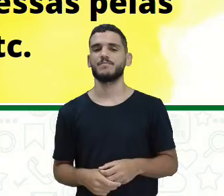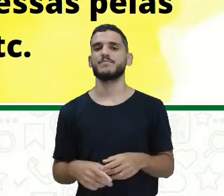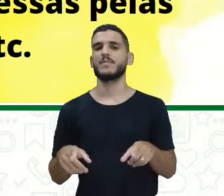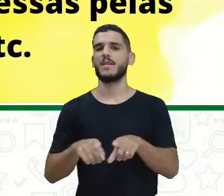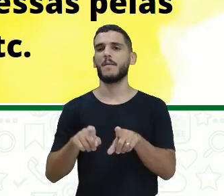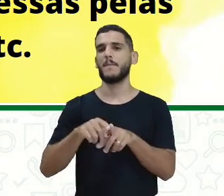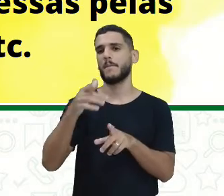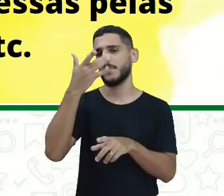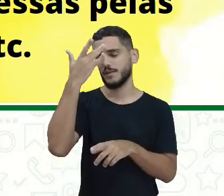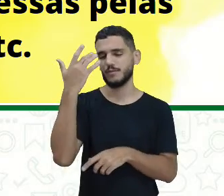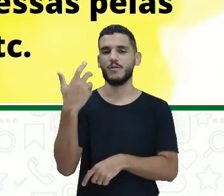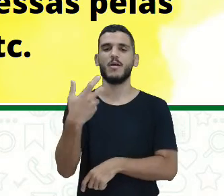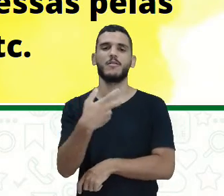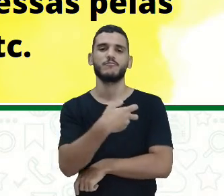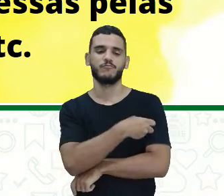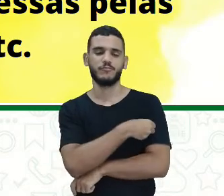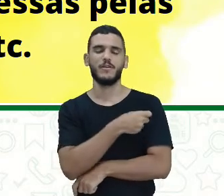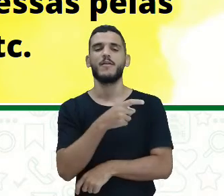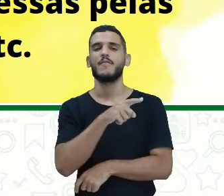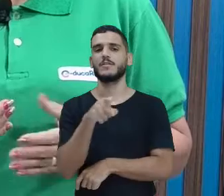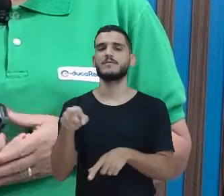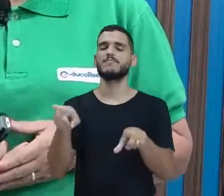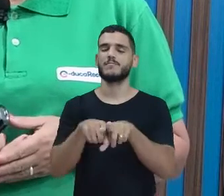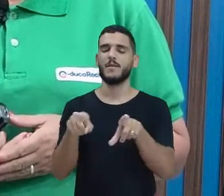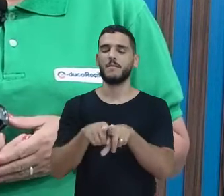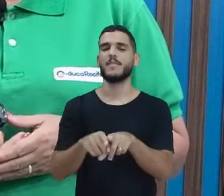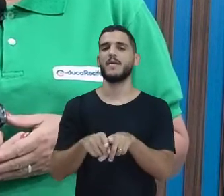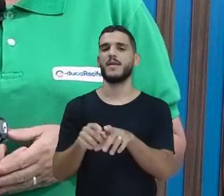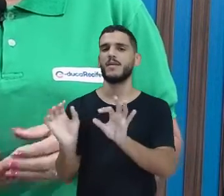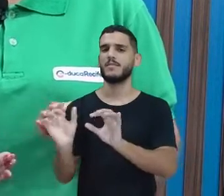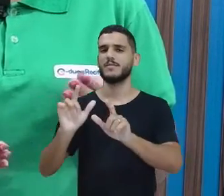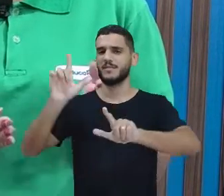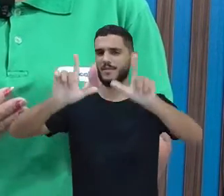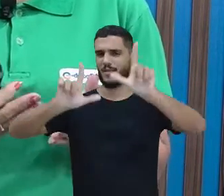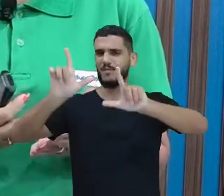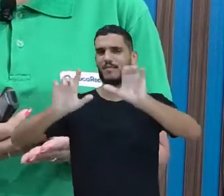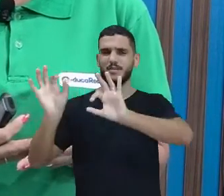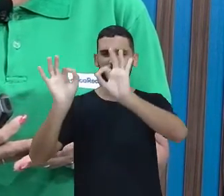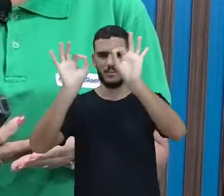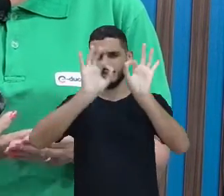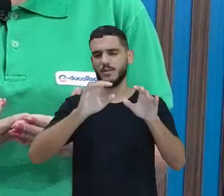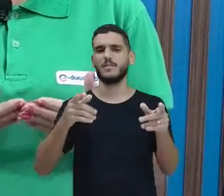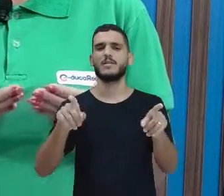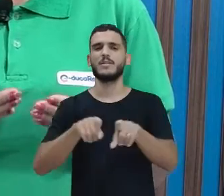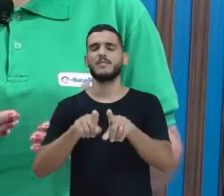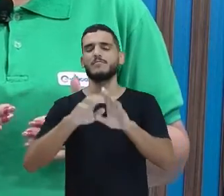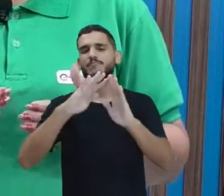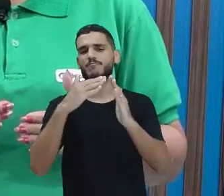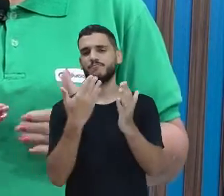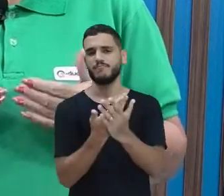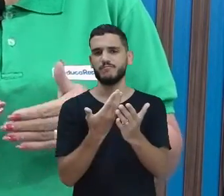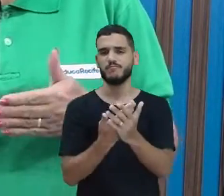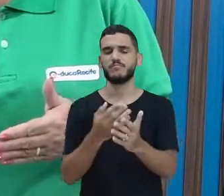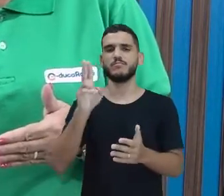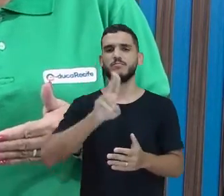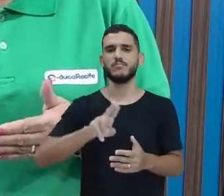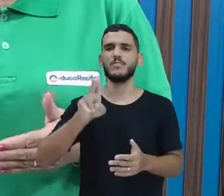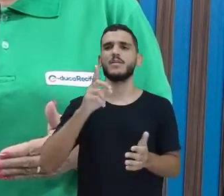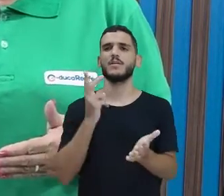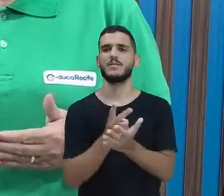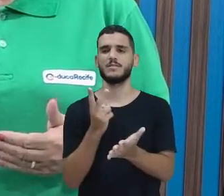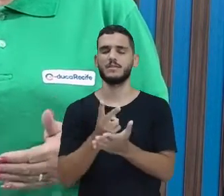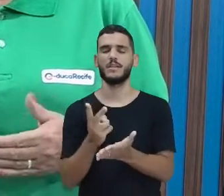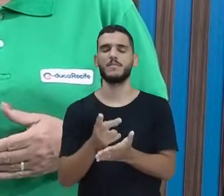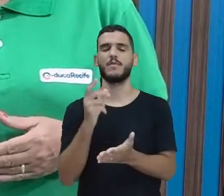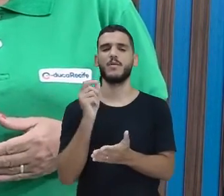tomaram a vacina, isso vocês também escutaram aí na mídia, né? E nas escolas ele é utilizado o tempo todo, a